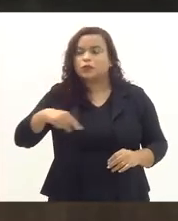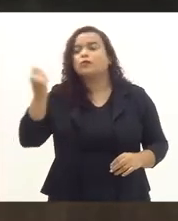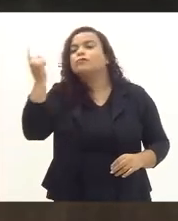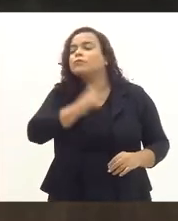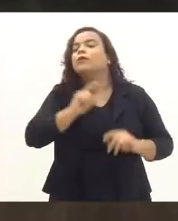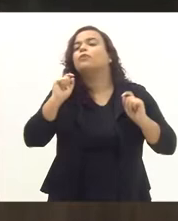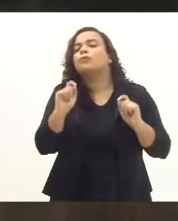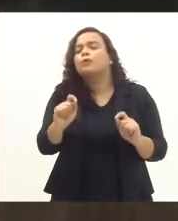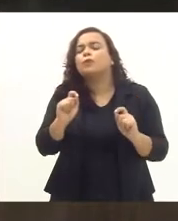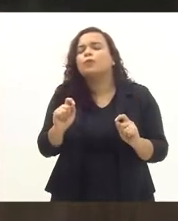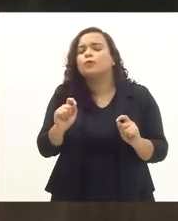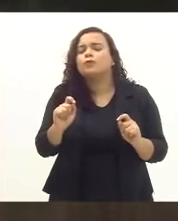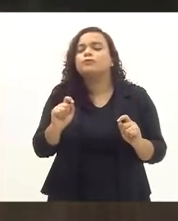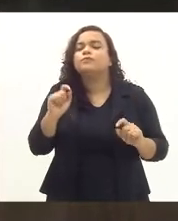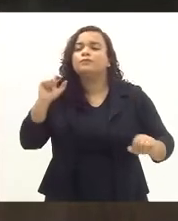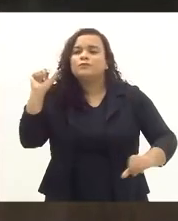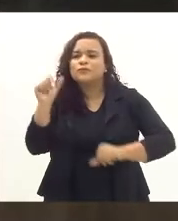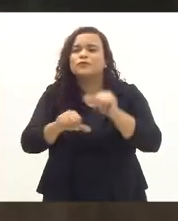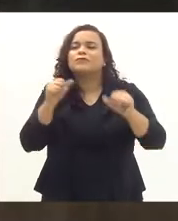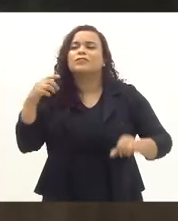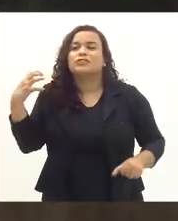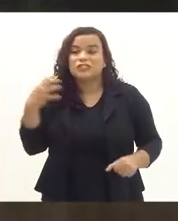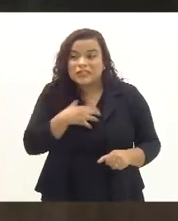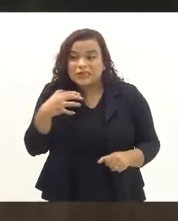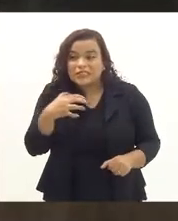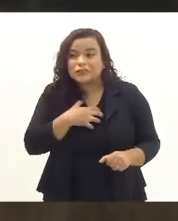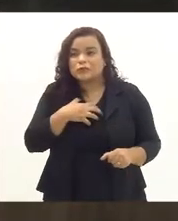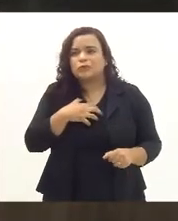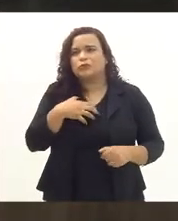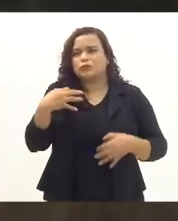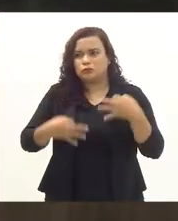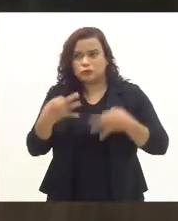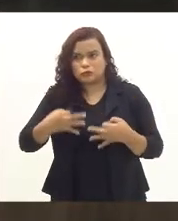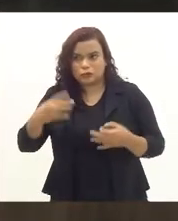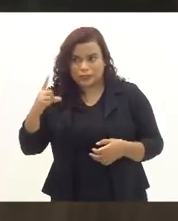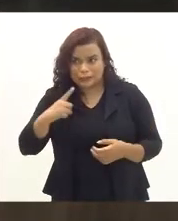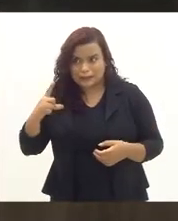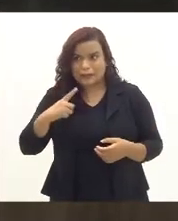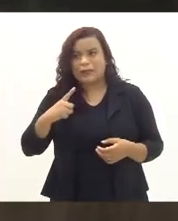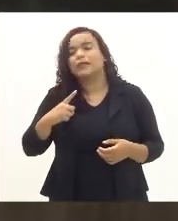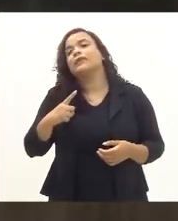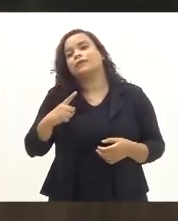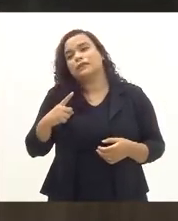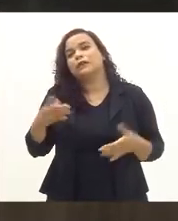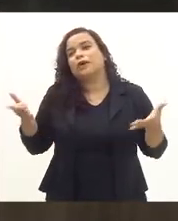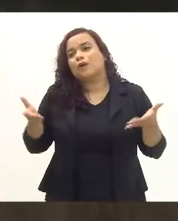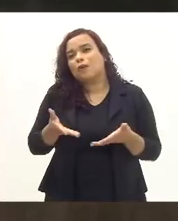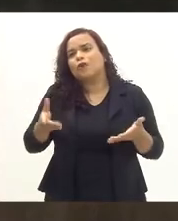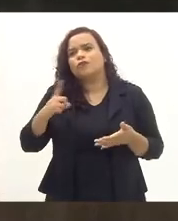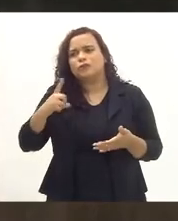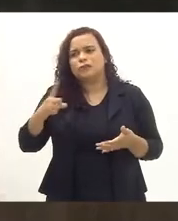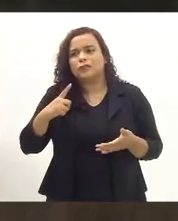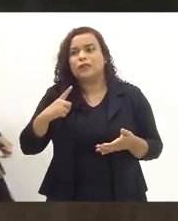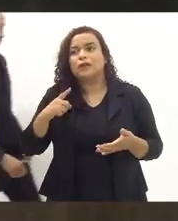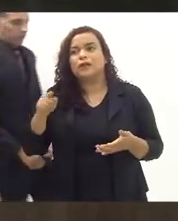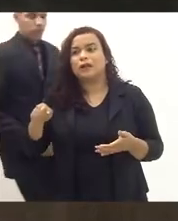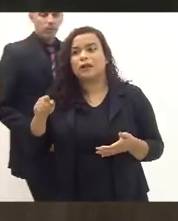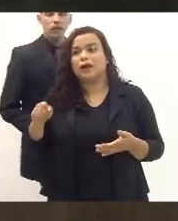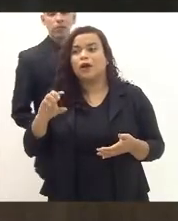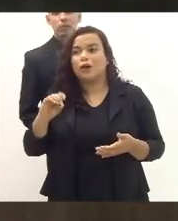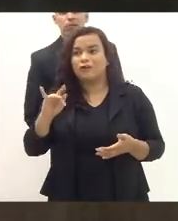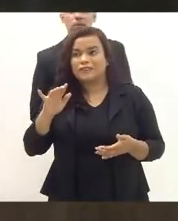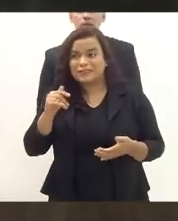consiga mudar a forma que é que são julgados nesses conselhos que hoje são formados só por oficiais